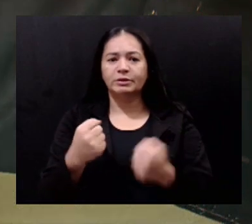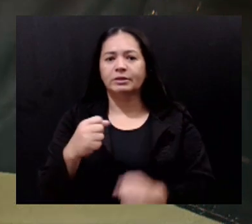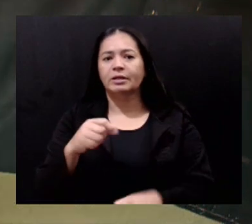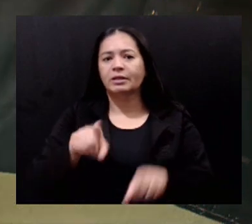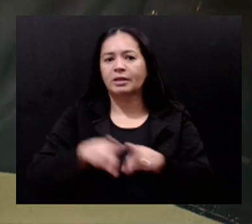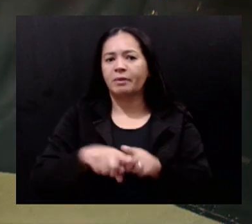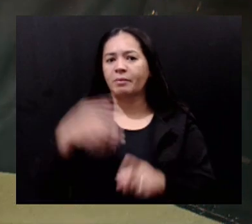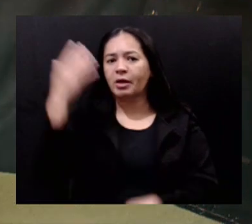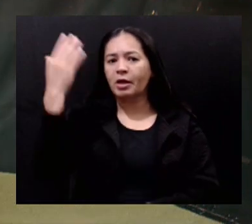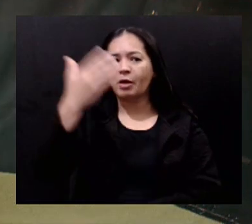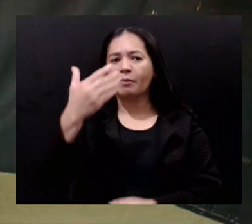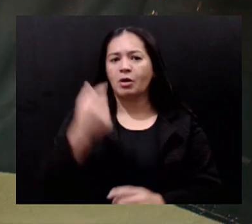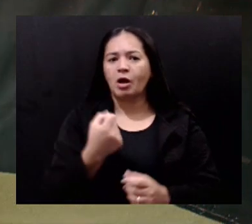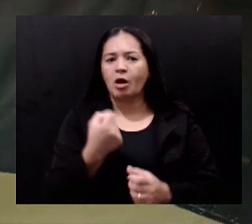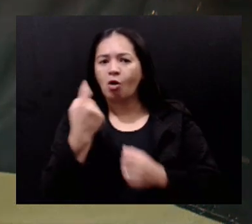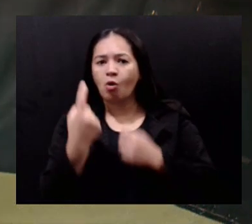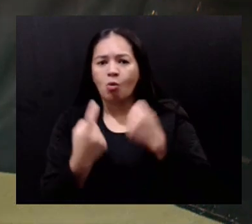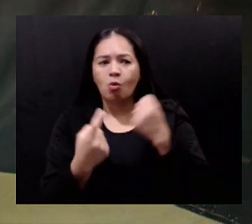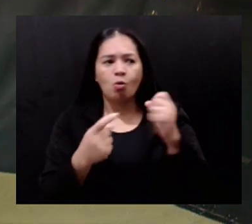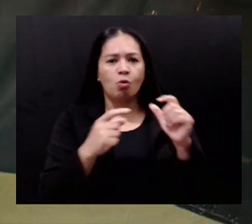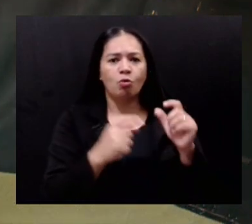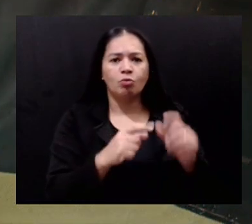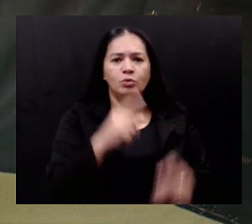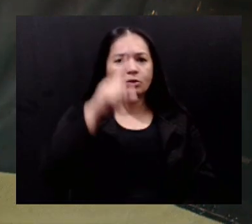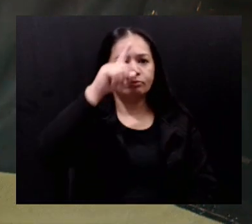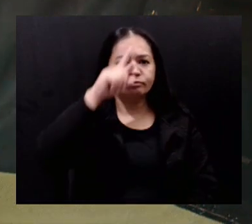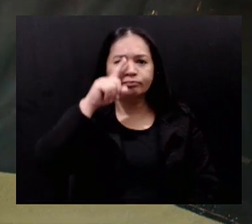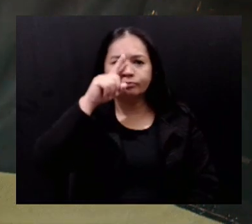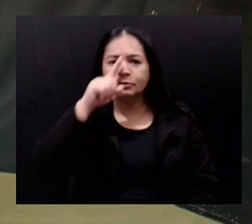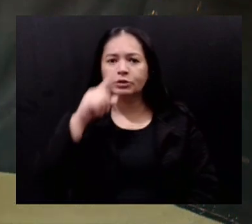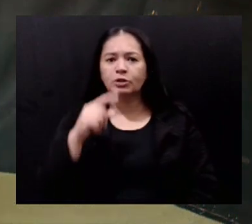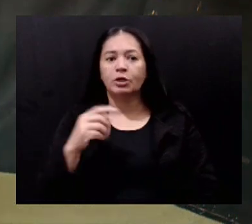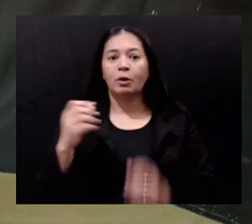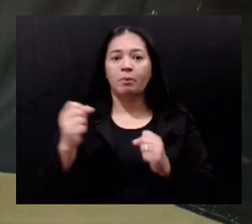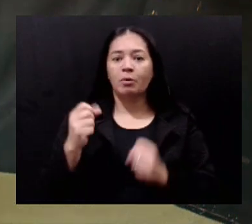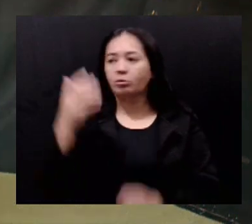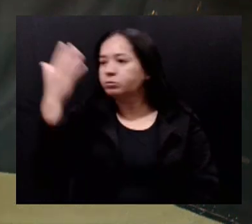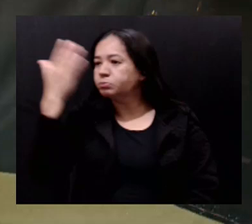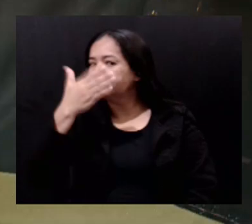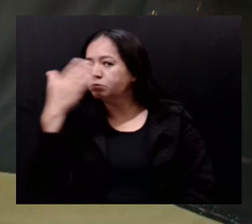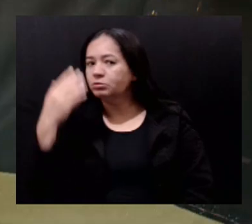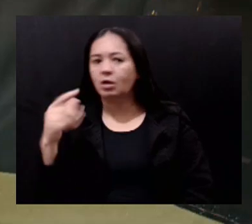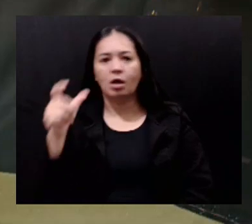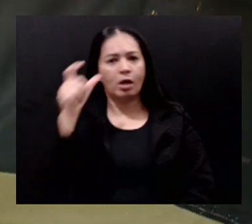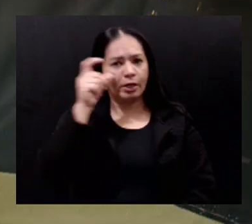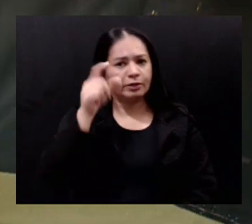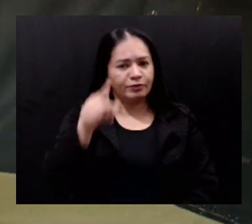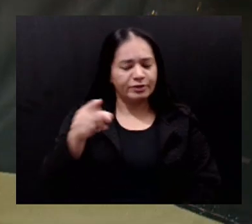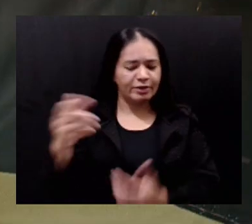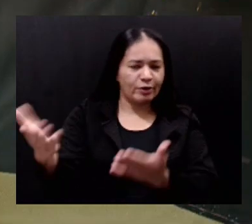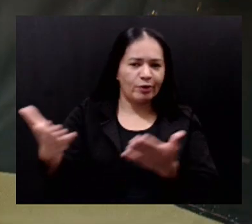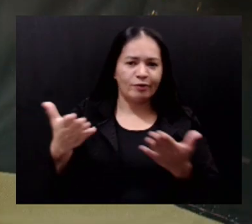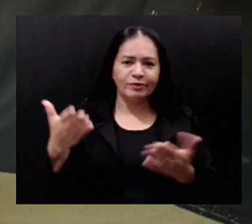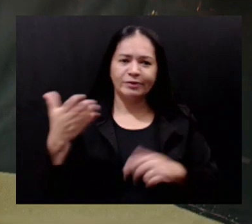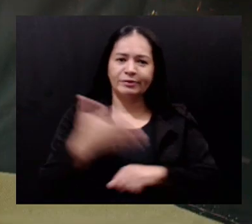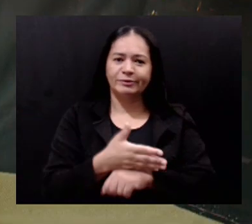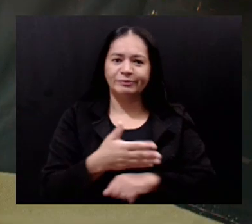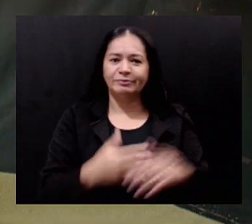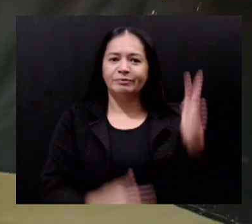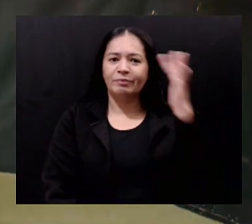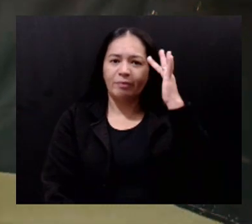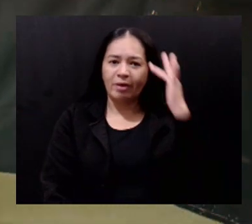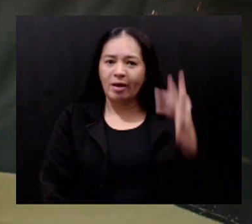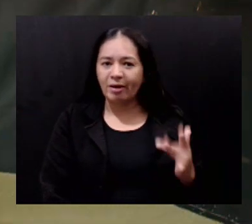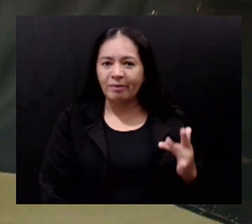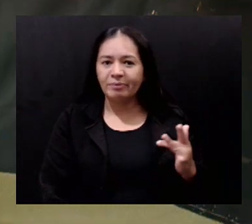afetar a visão dos condutores de veículos. Muito interessante, você está convidado a participar. Amanhã, sabadão, lá no Taquaral,